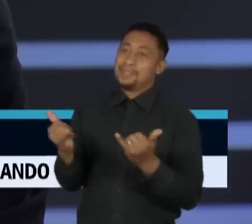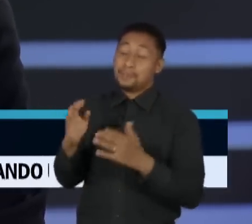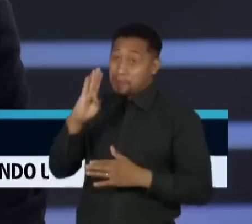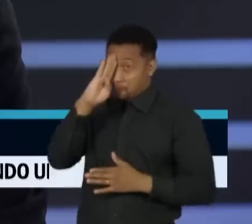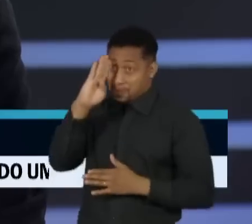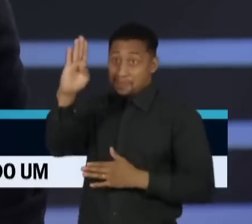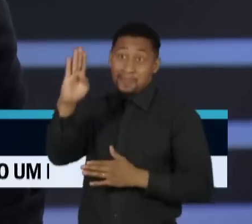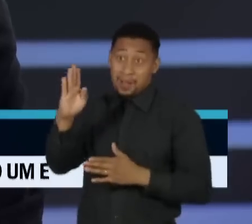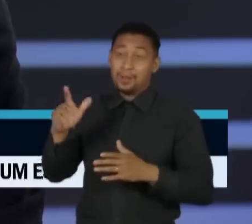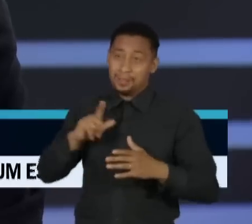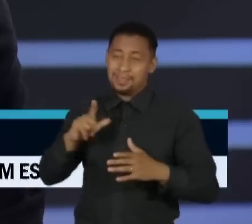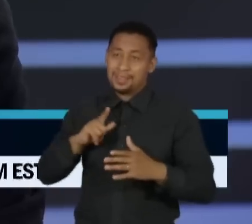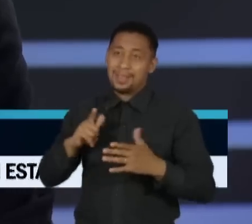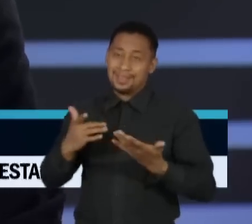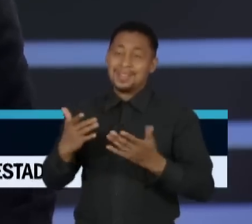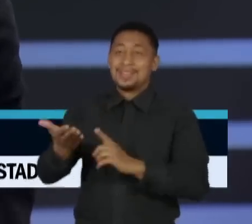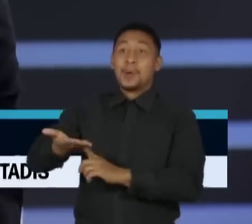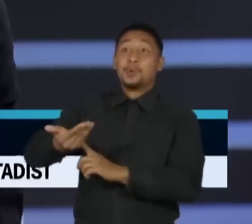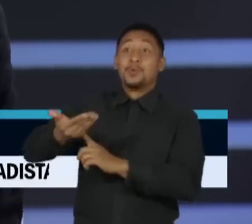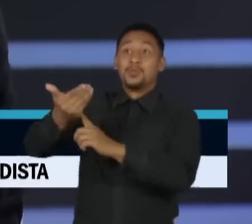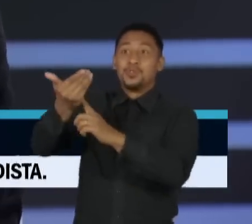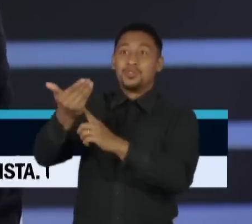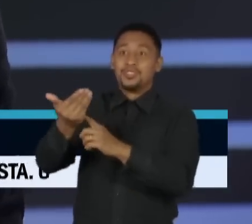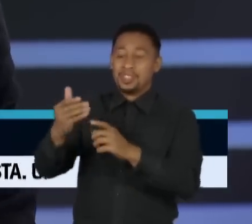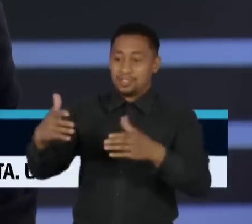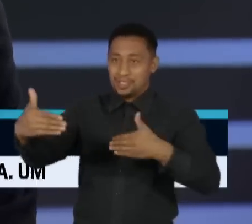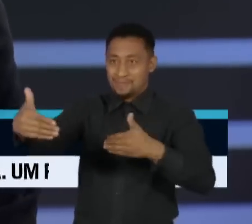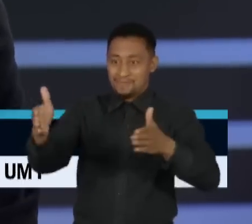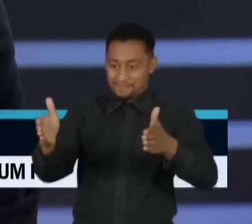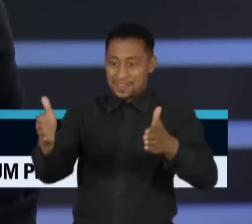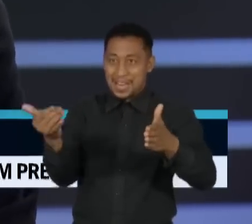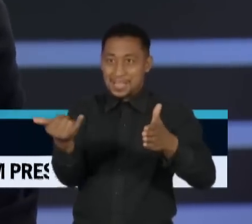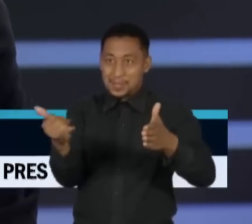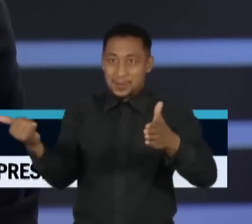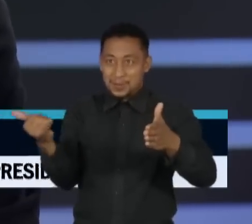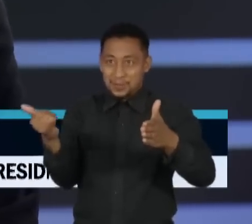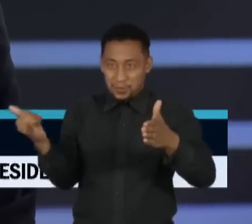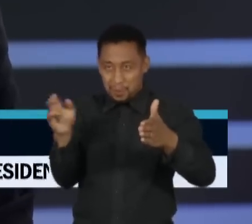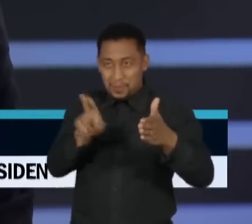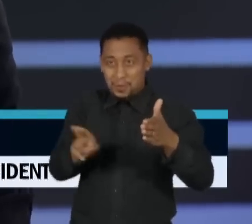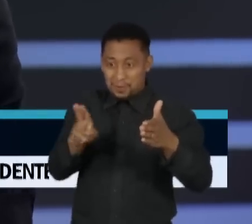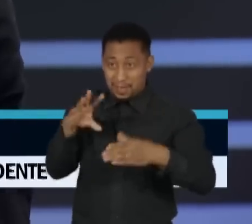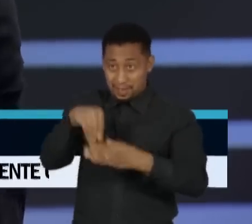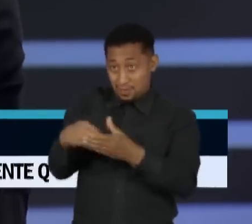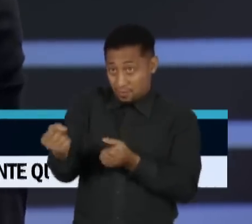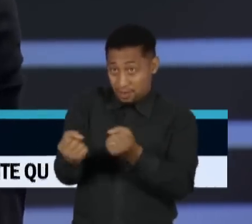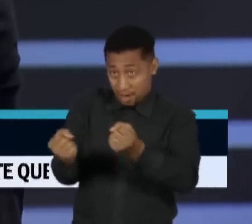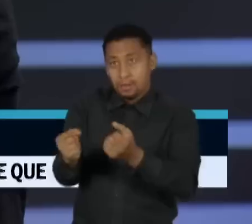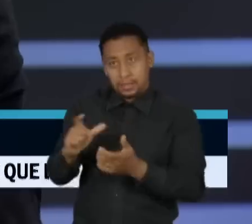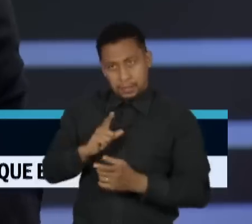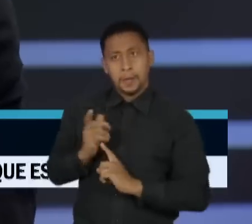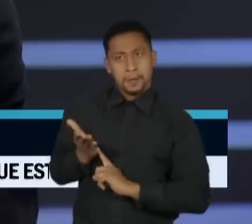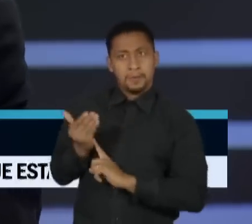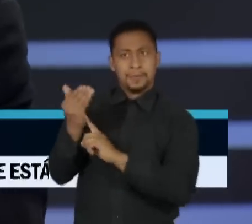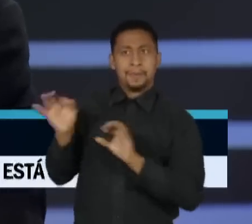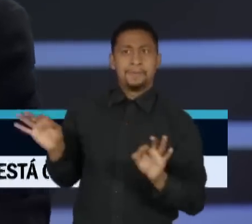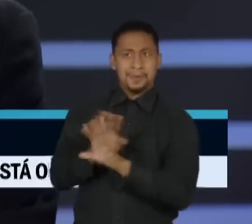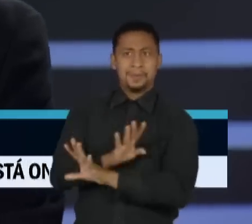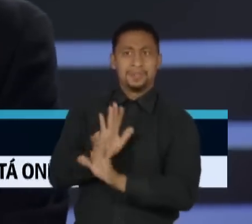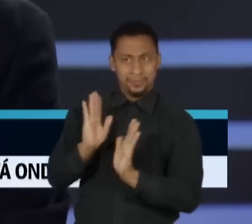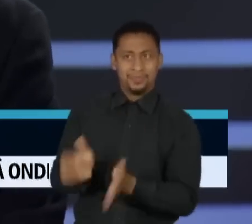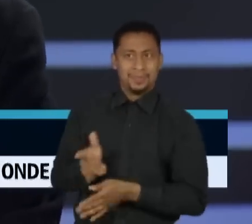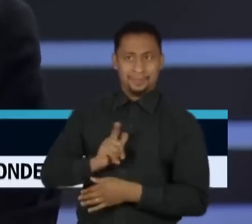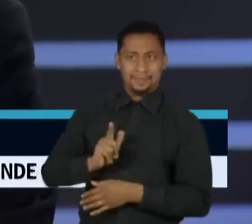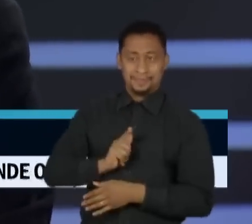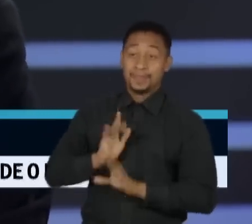né? Eles estão na frente na coisa da bateria e estão vendo um diferencial aí importante. Então, mas o chinês, na presença